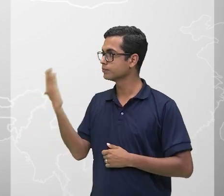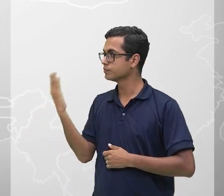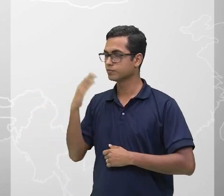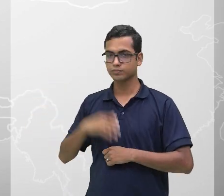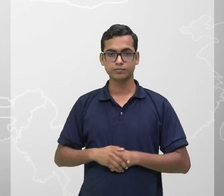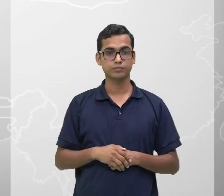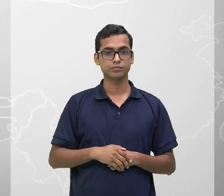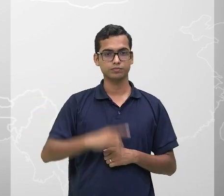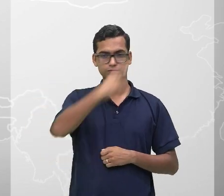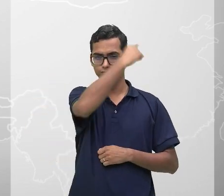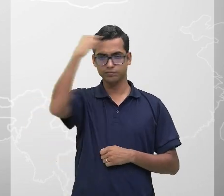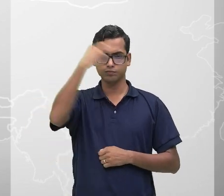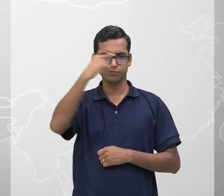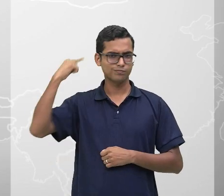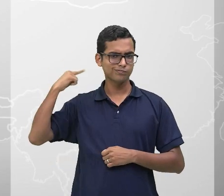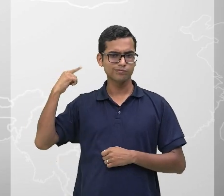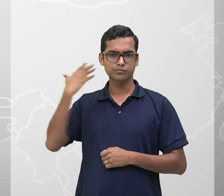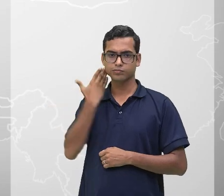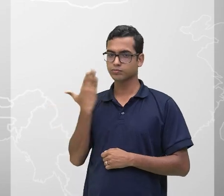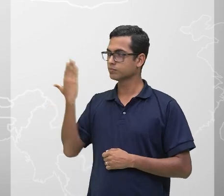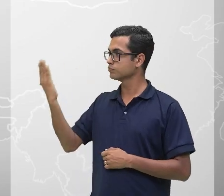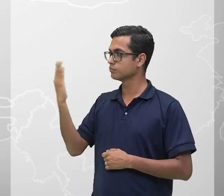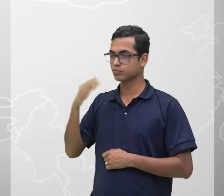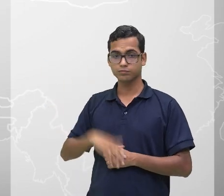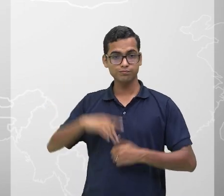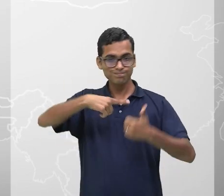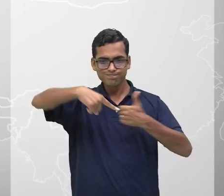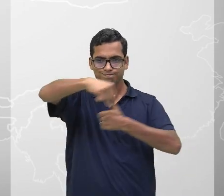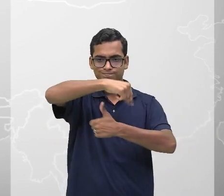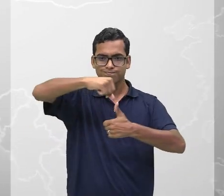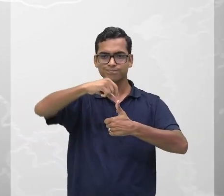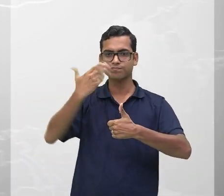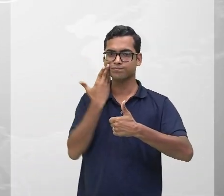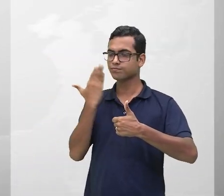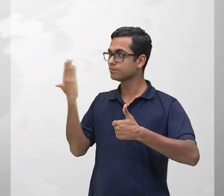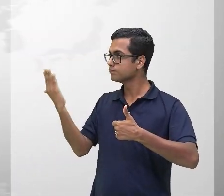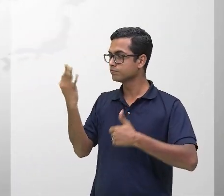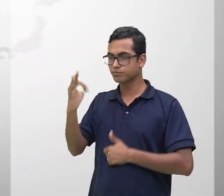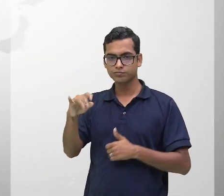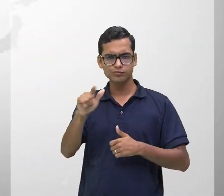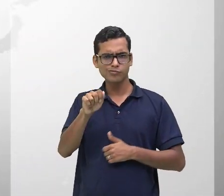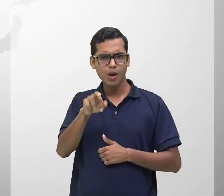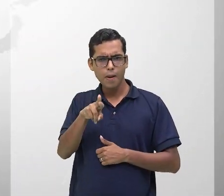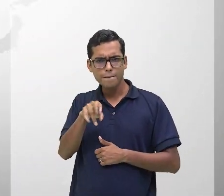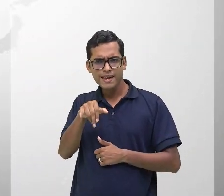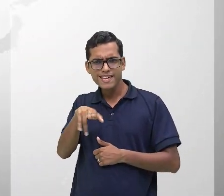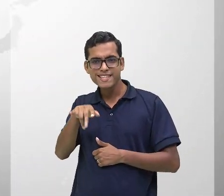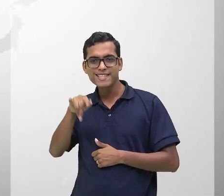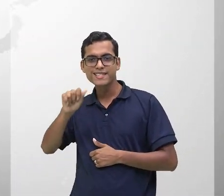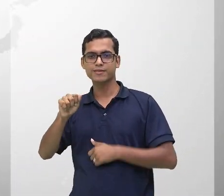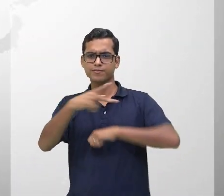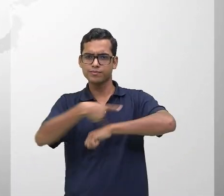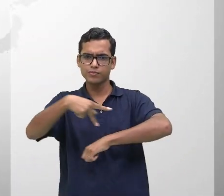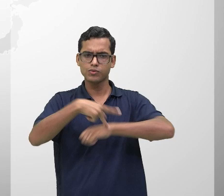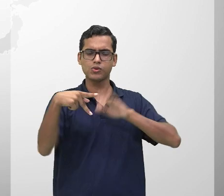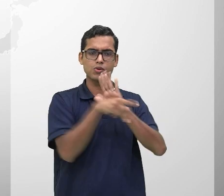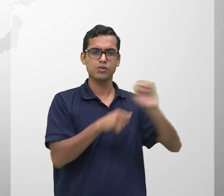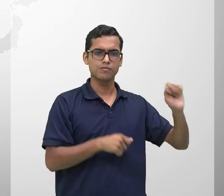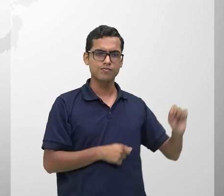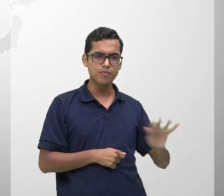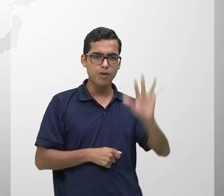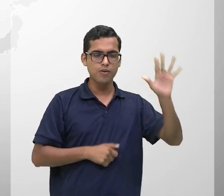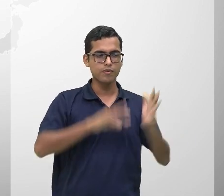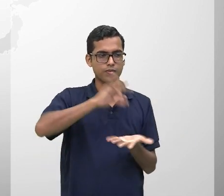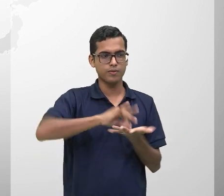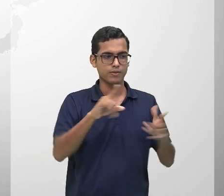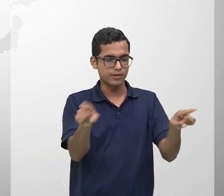como Belarus, Azerbaijão, a Armênia, tá? Que formam os países da CEI na